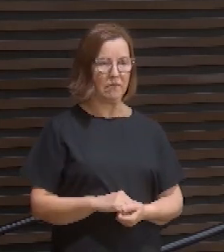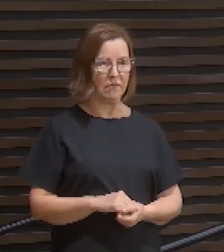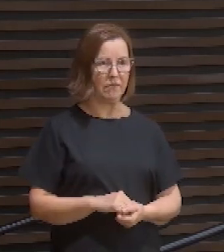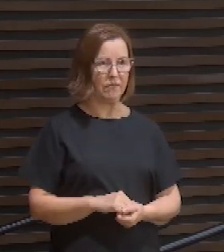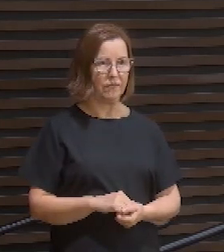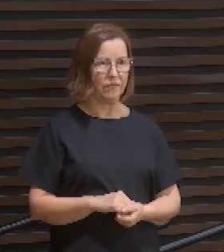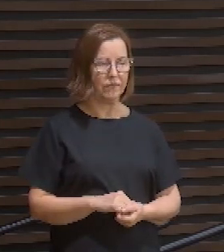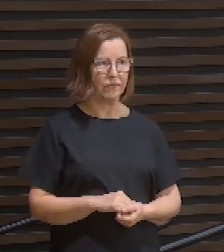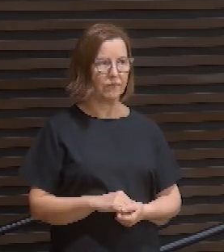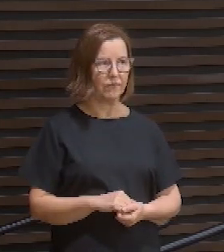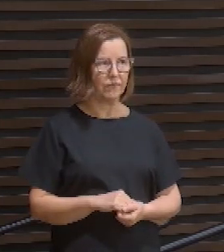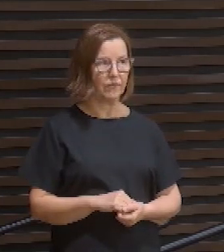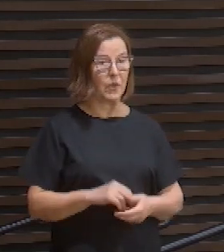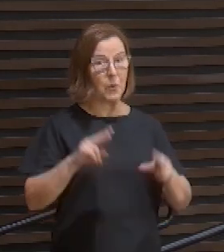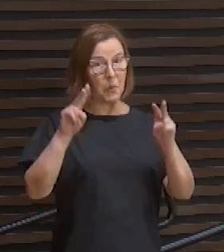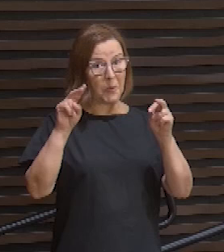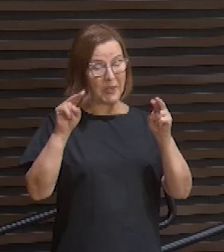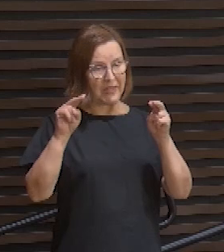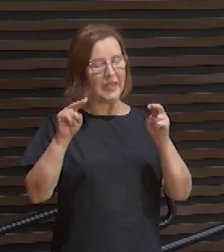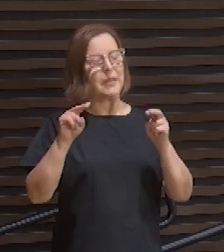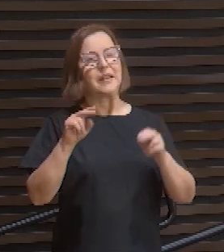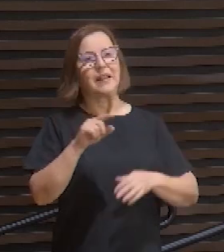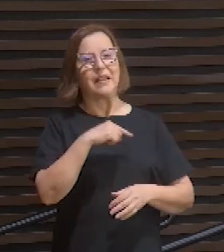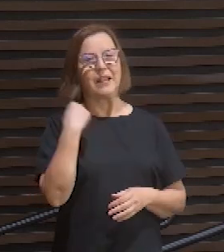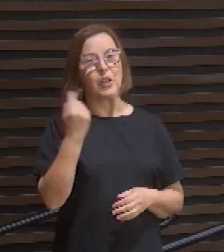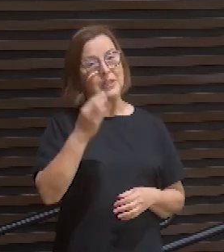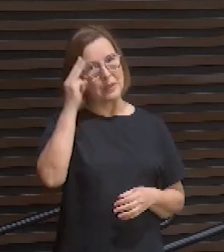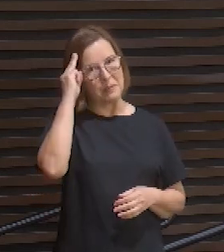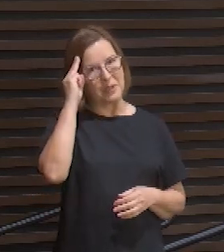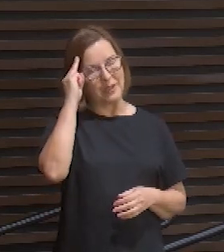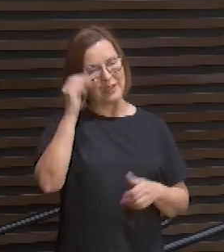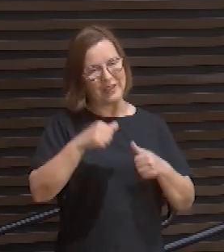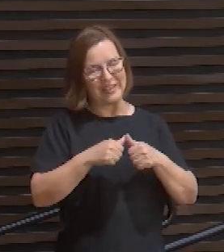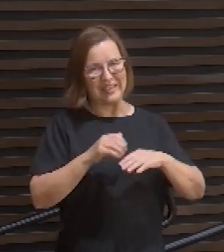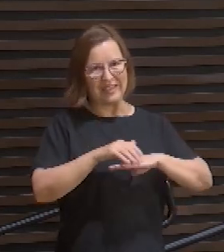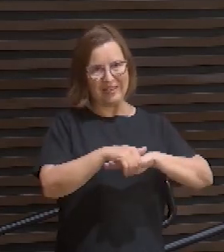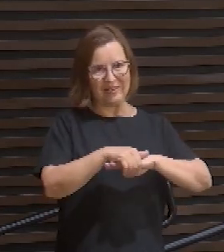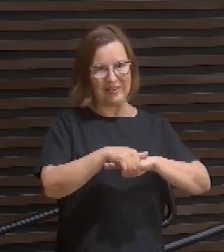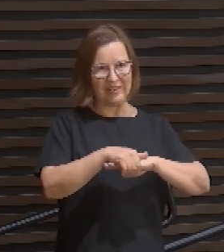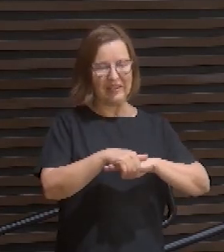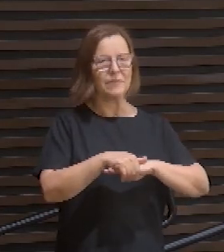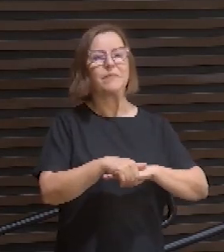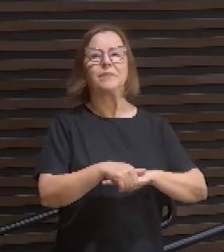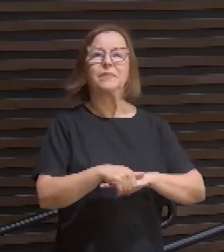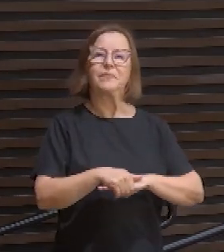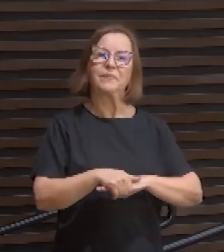O tema, meus irmãos, da nossa meditação nessa noite é: